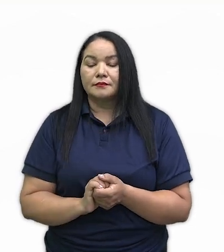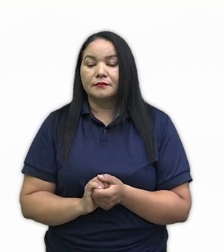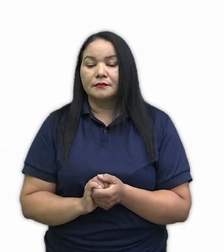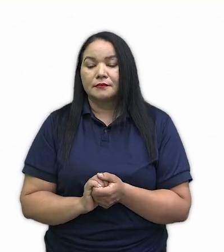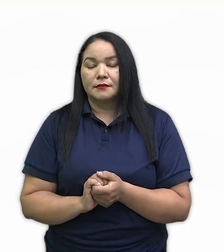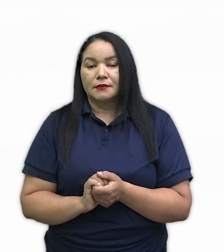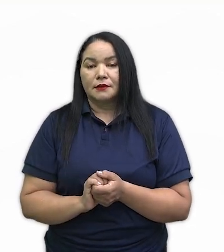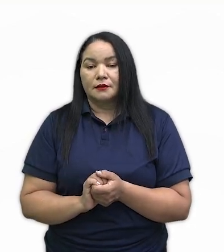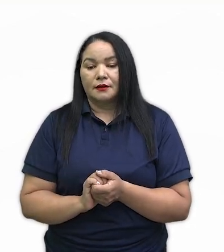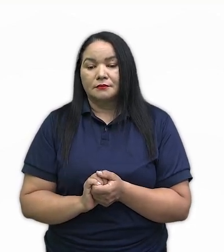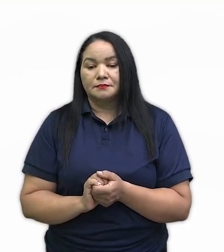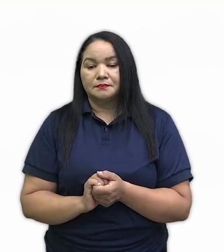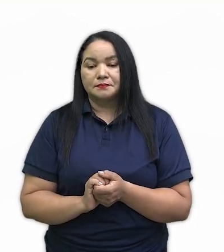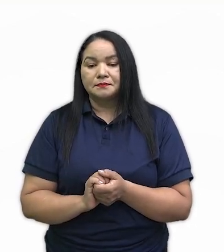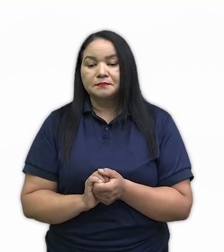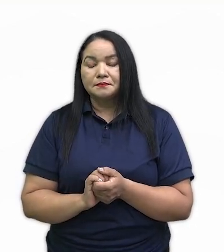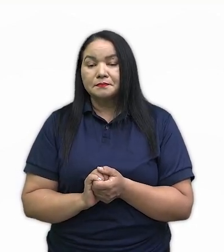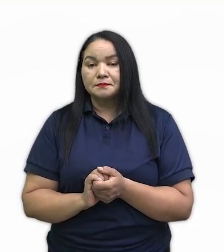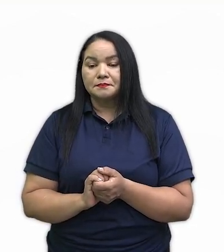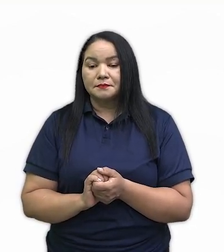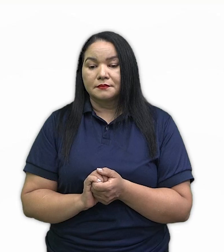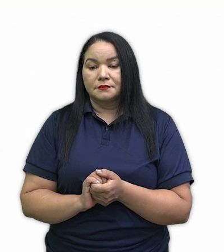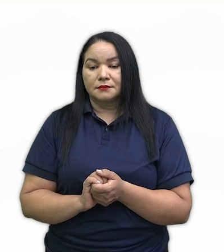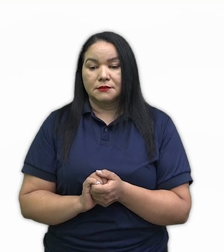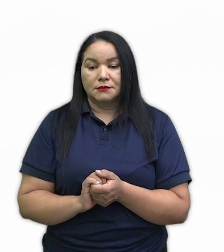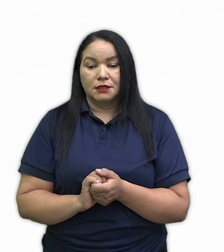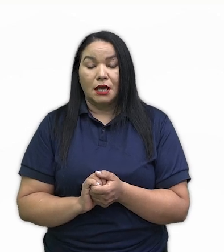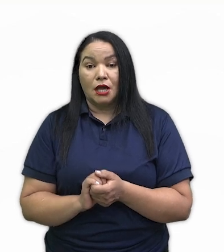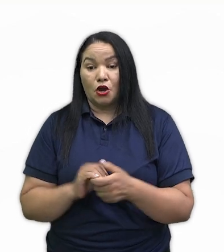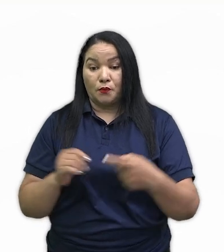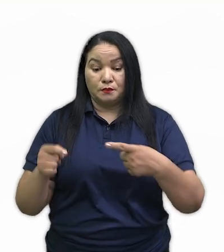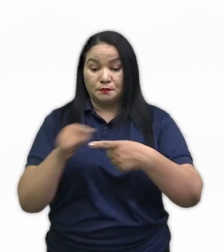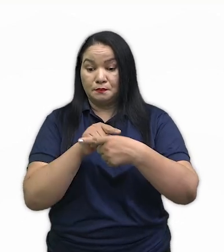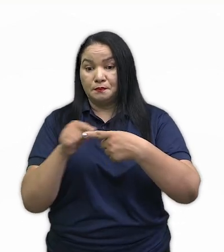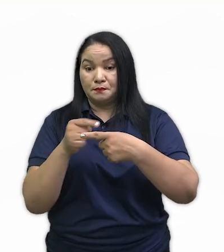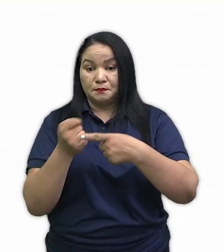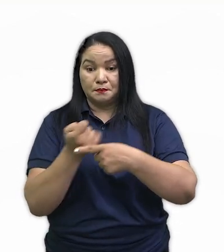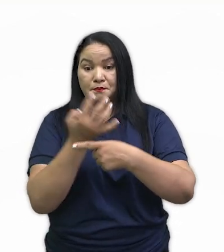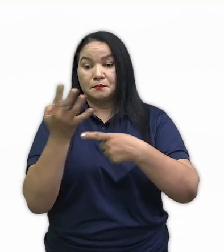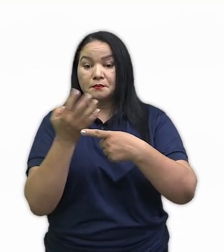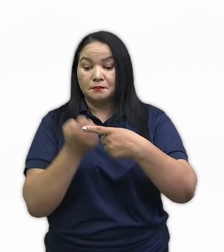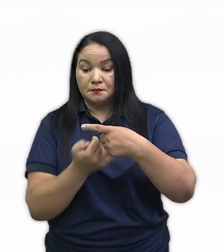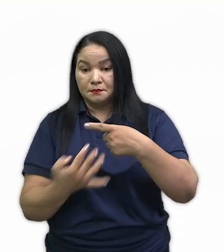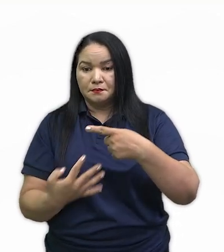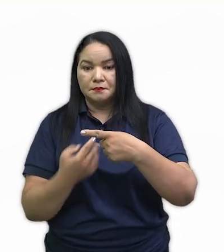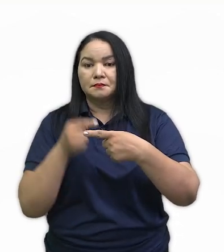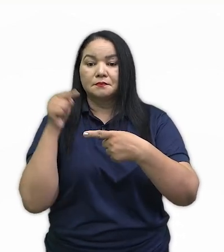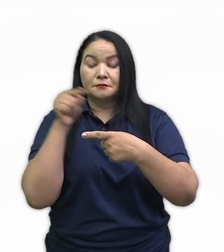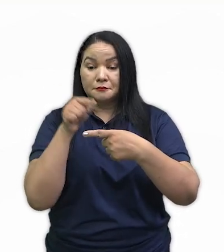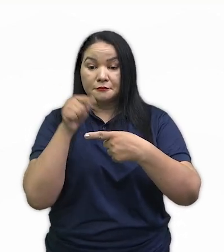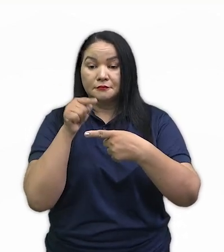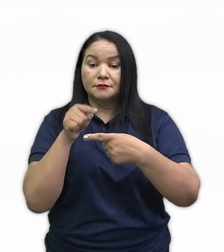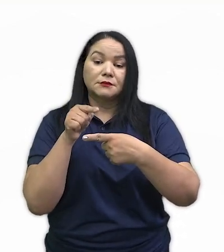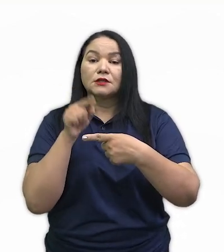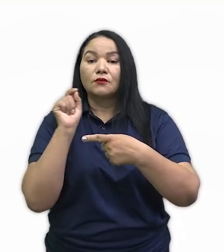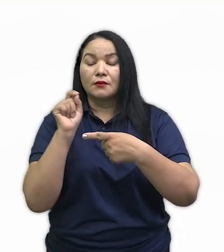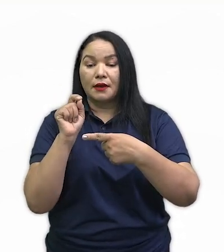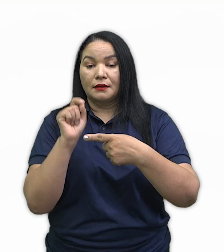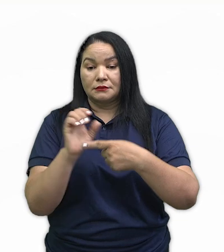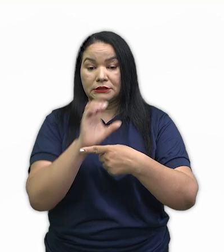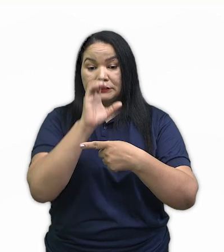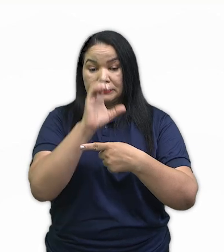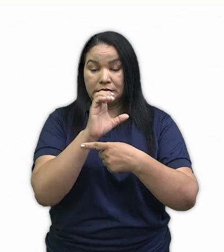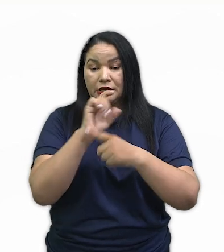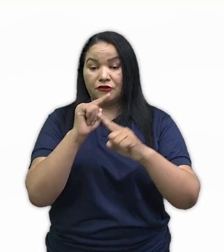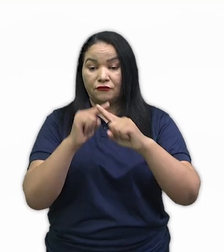1.785. Depois da igualdade, na parte de cima da fração, reparem que eu tenho a multiplicação de C com